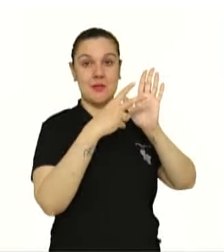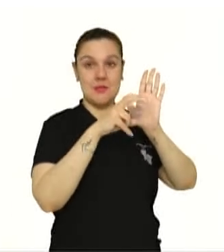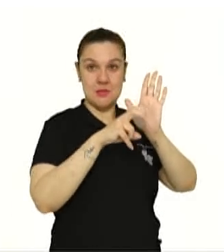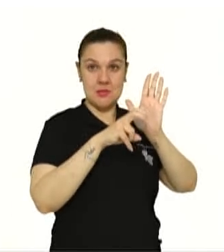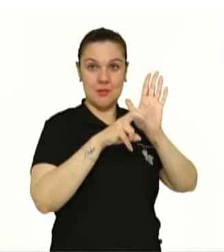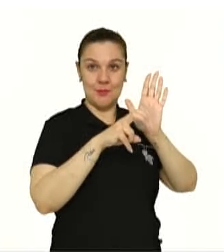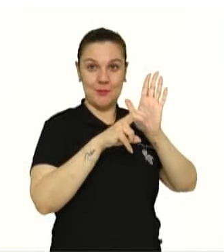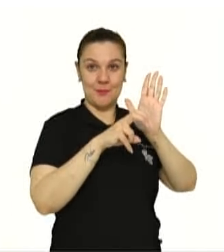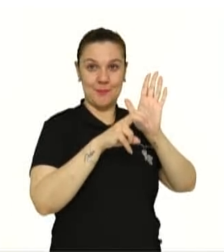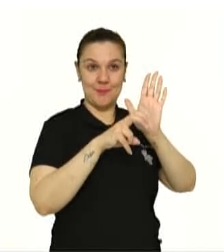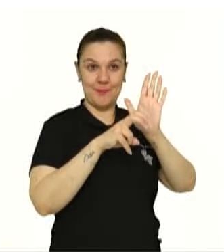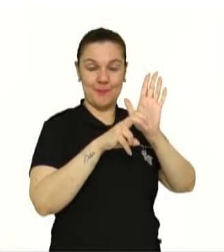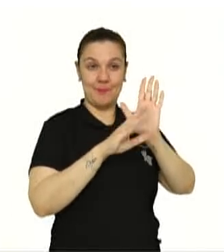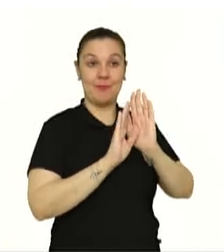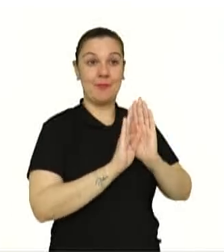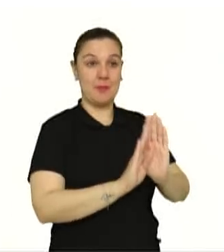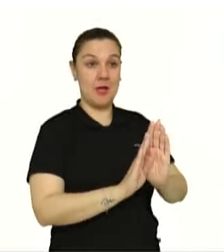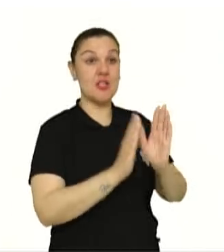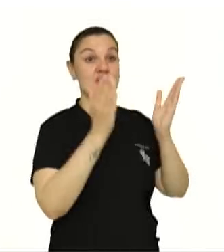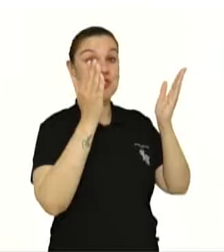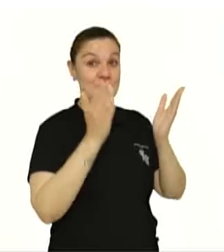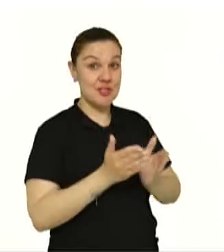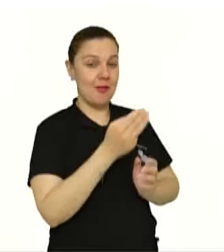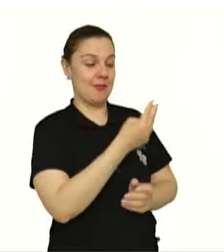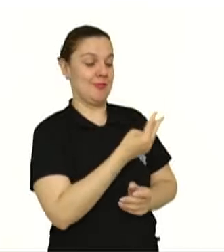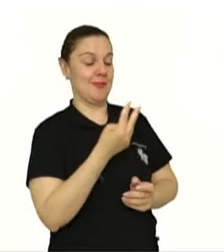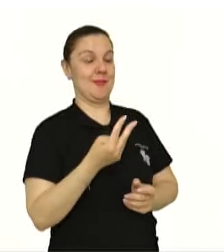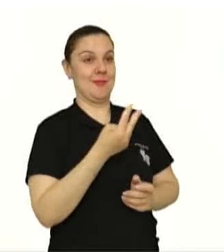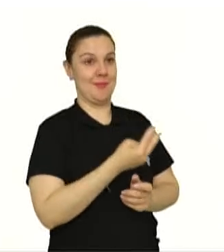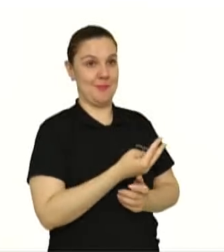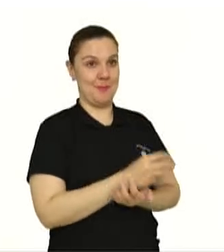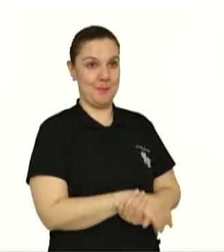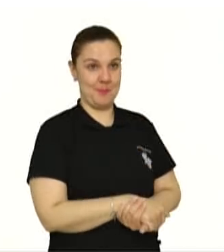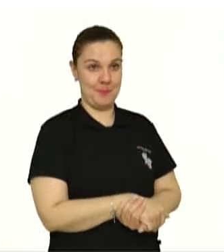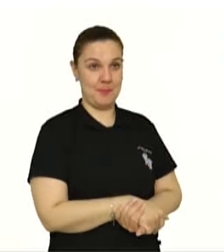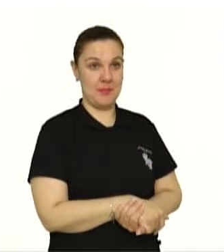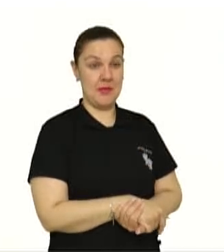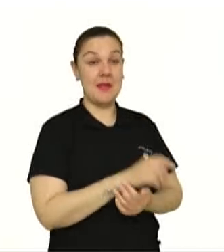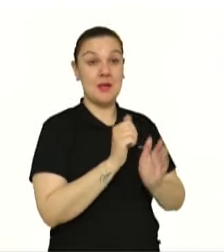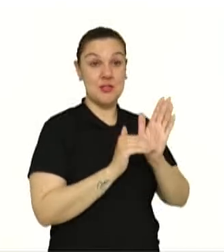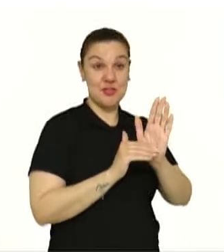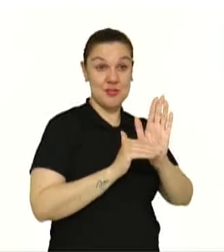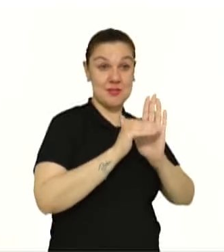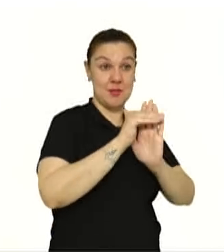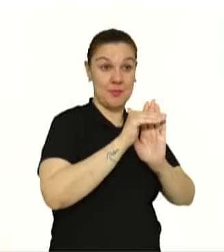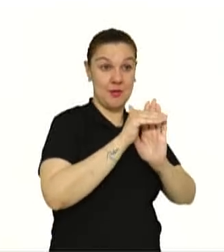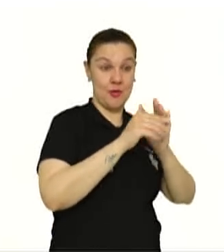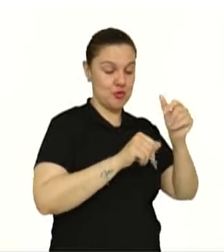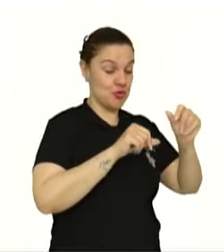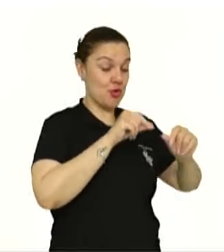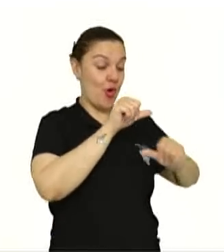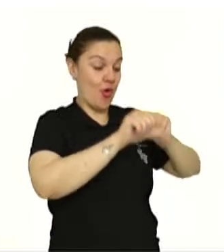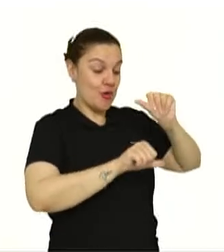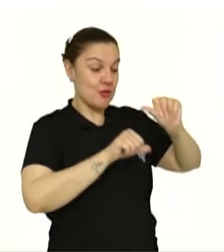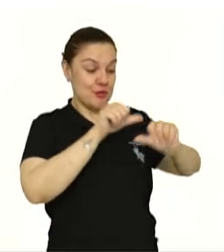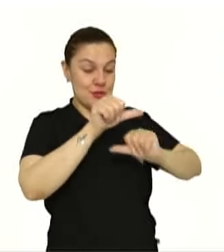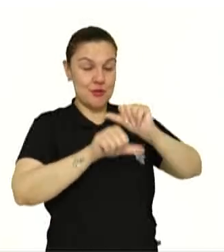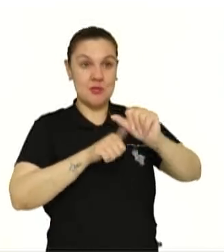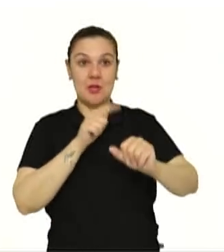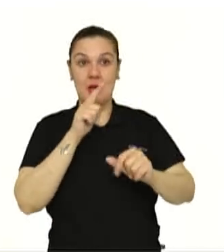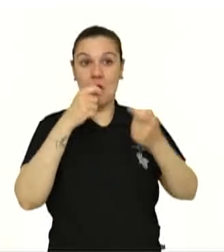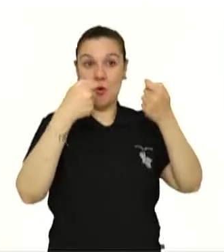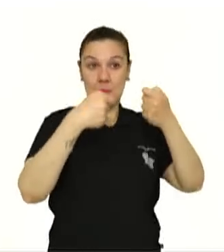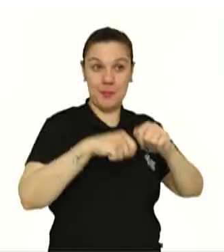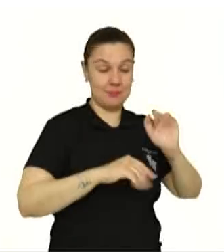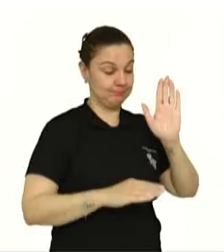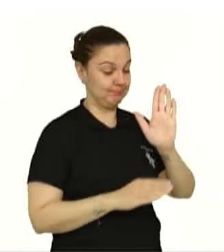das barragens. Nós estamos com 33%. E para sairmos do sistema de rodízio, nós teríamos